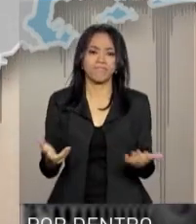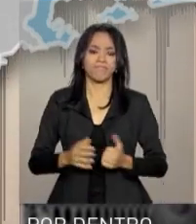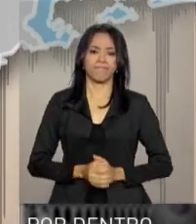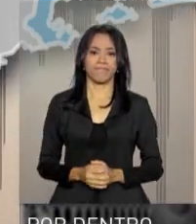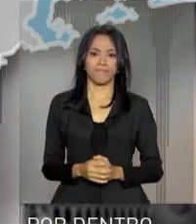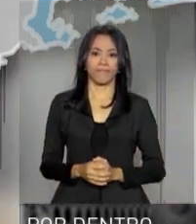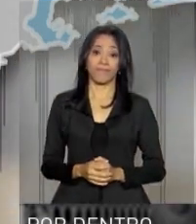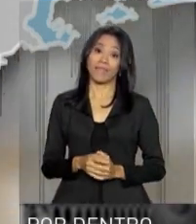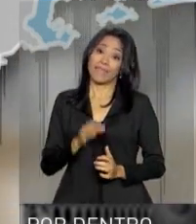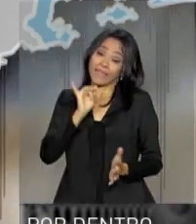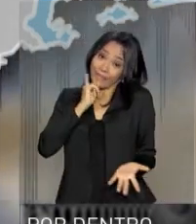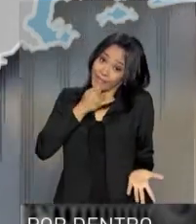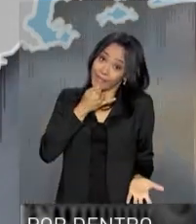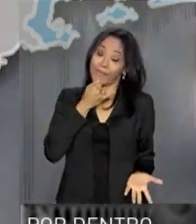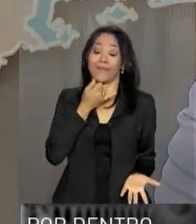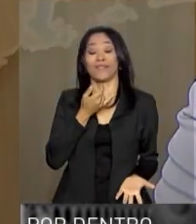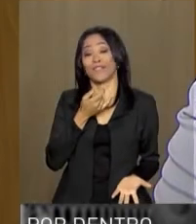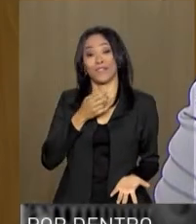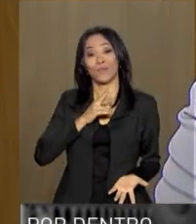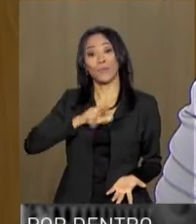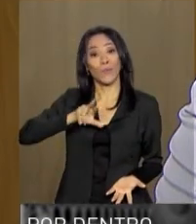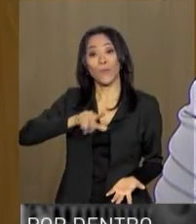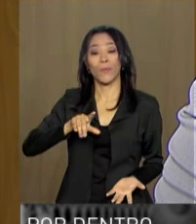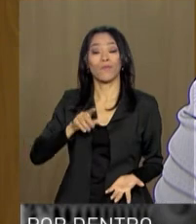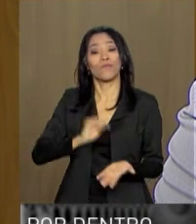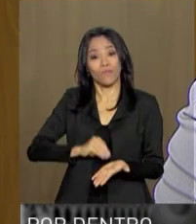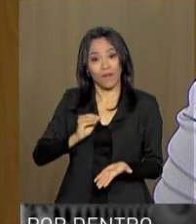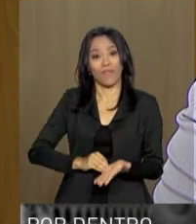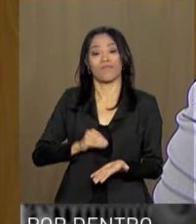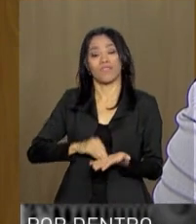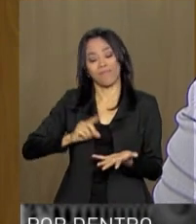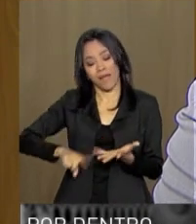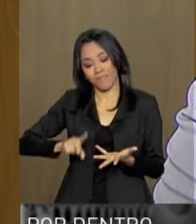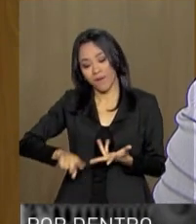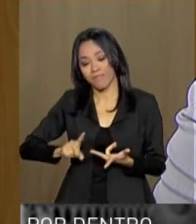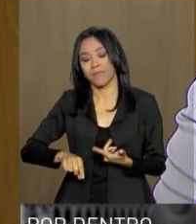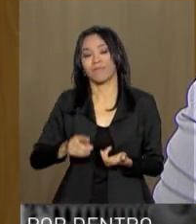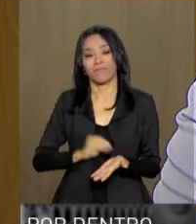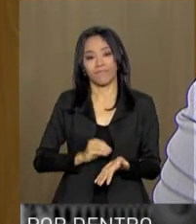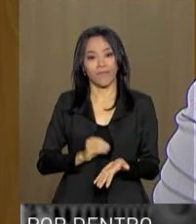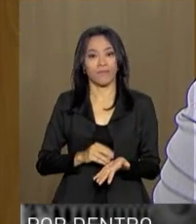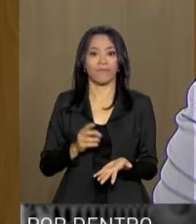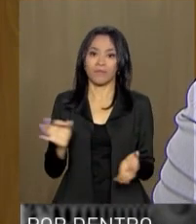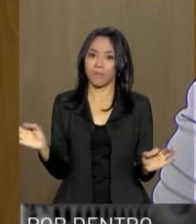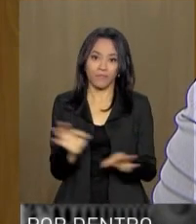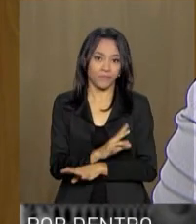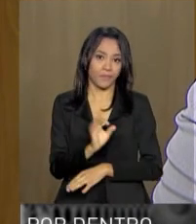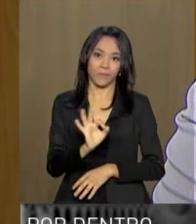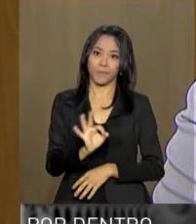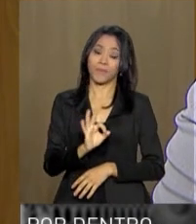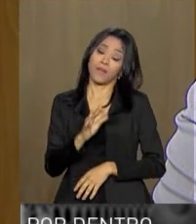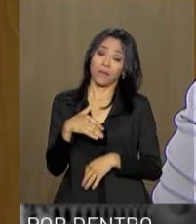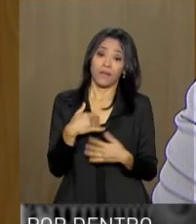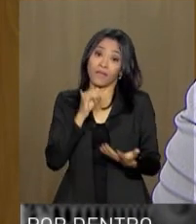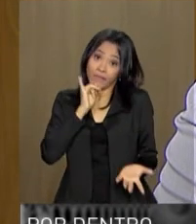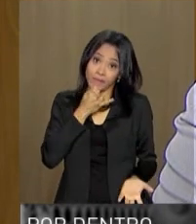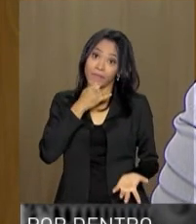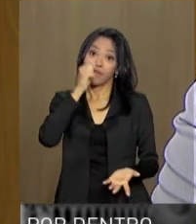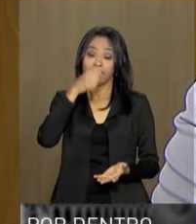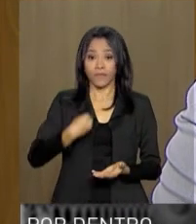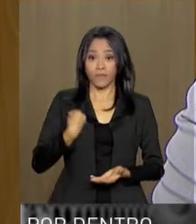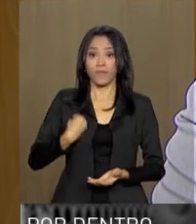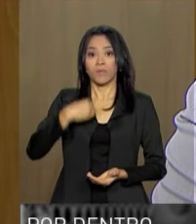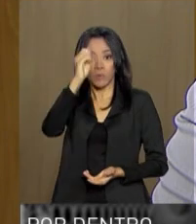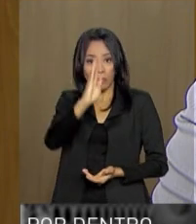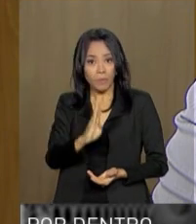infelizmente marcos não são suficientes com certeza é nós vivemos um em um país em que mais de 50% da população